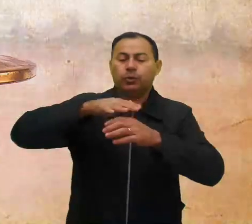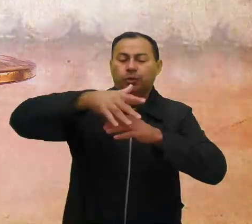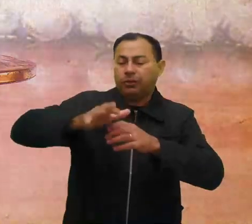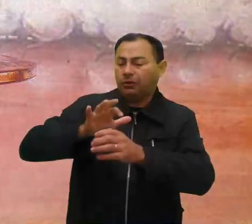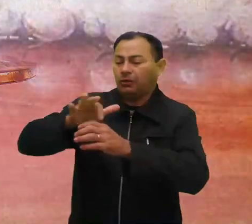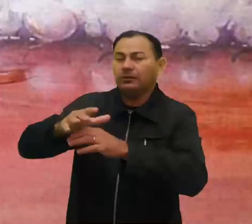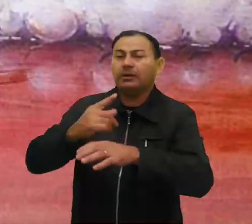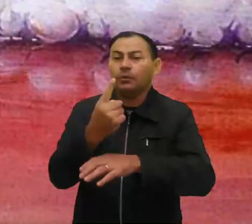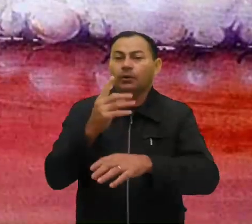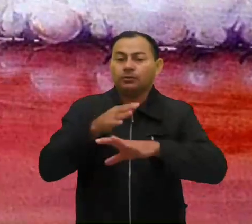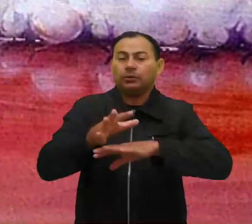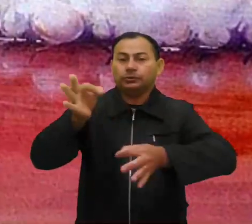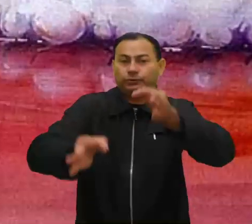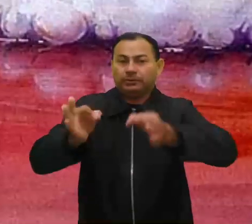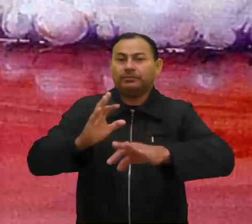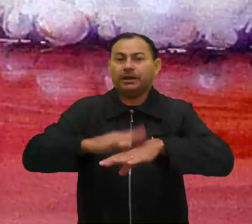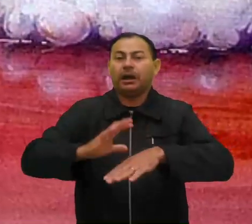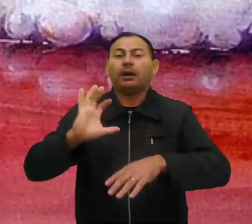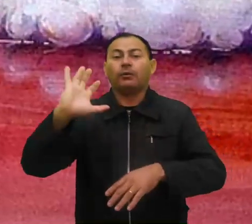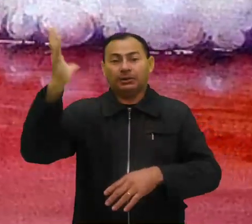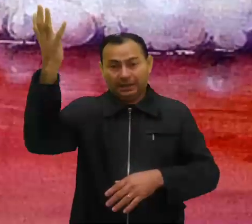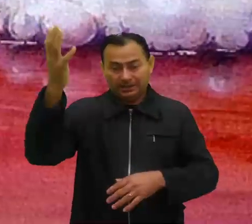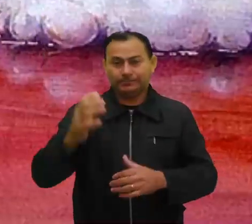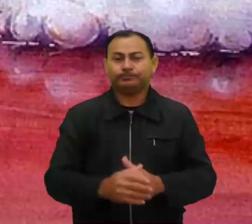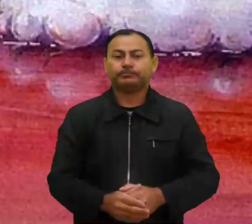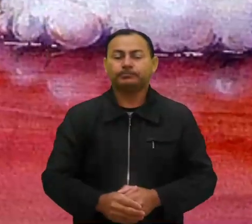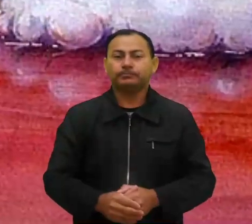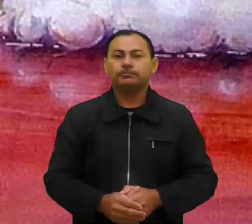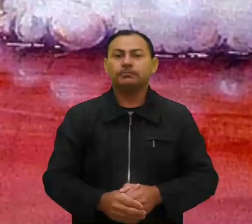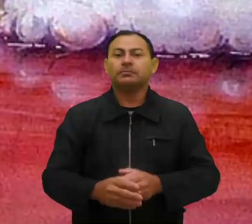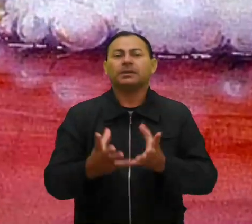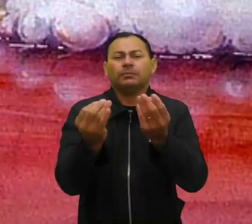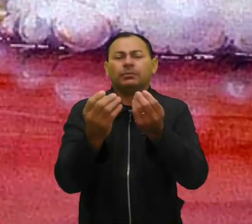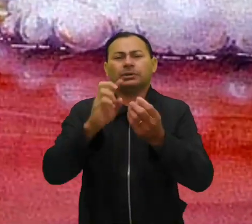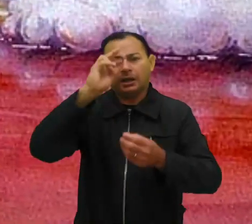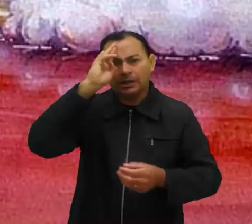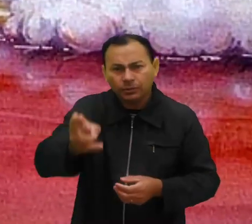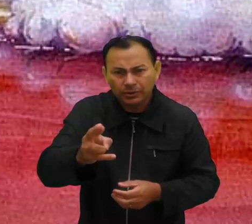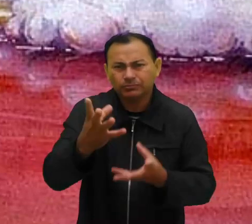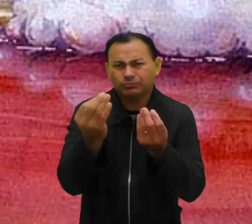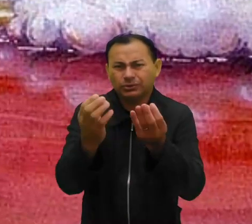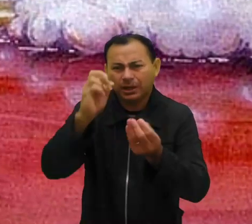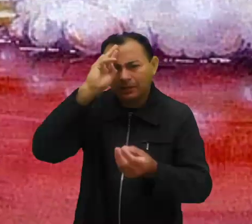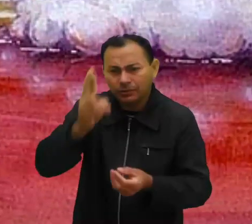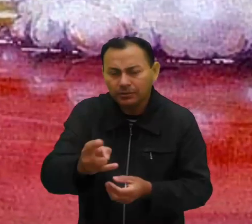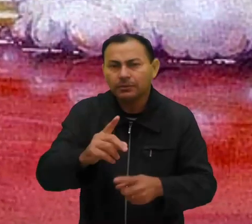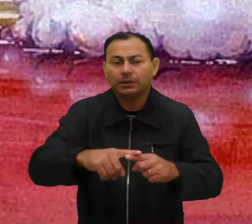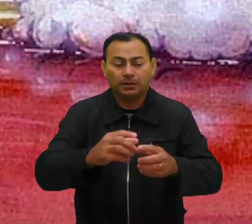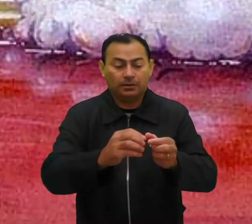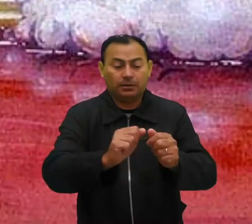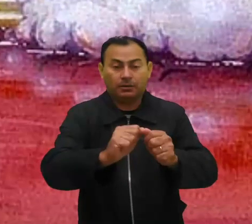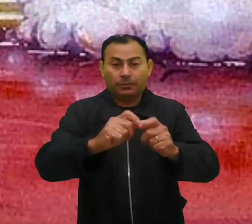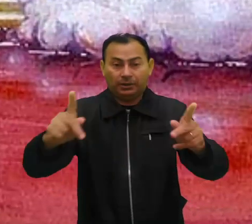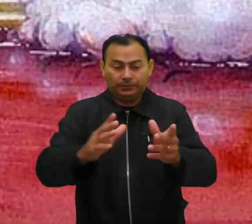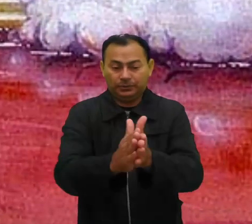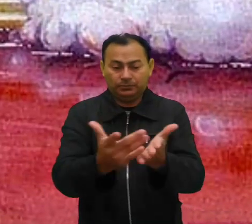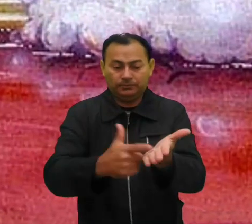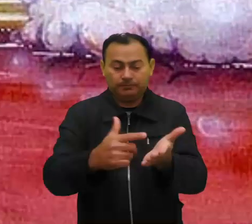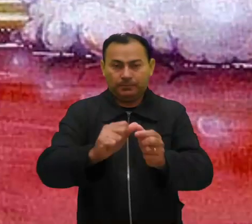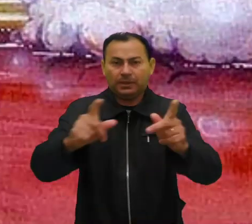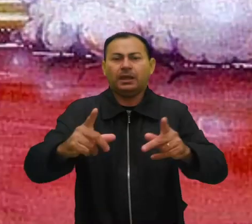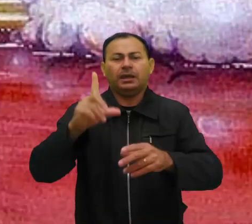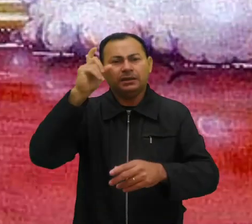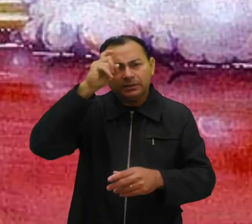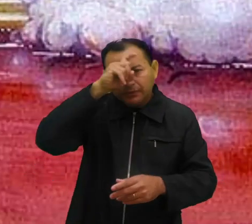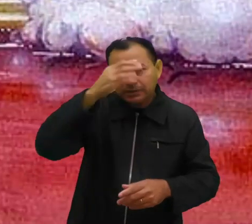derrama, mais um julgamento acontece. Há muitas razões porque parte do Apocalipse é difícil de